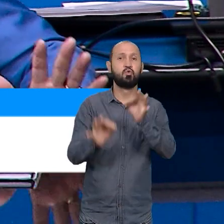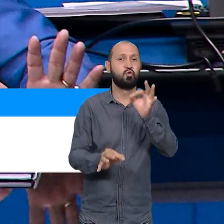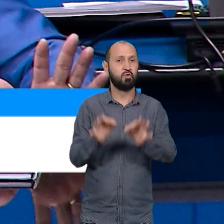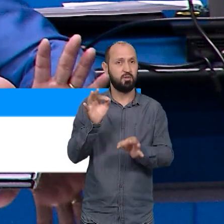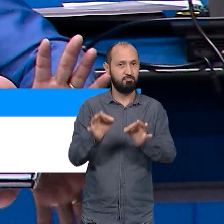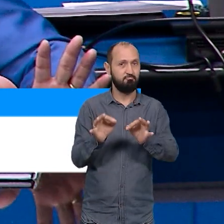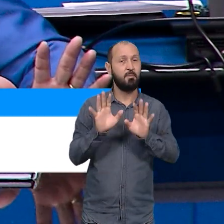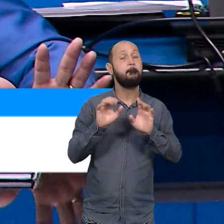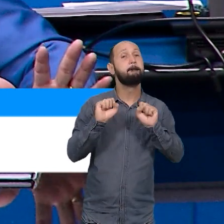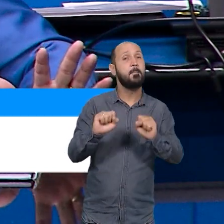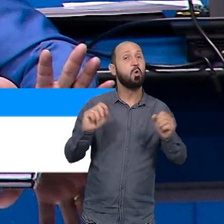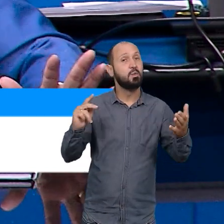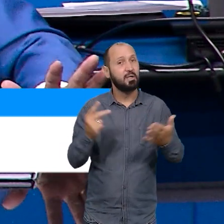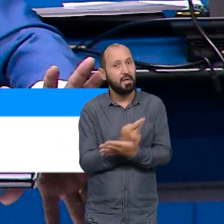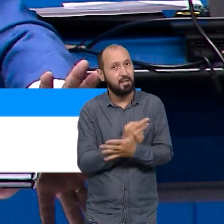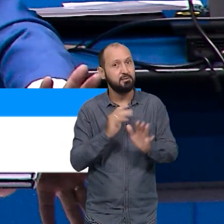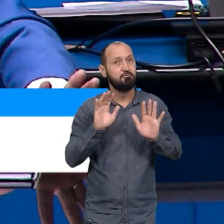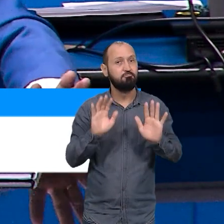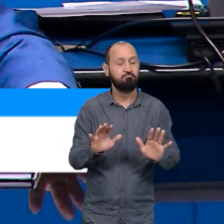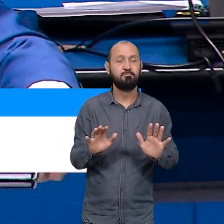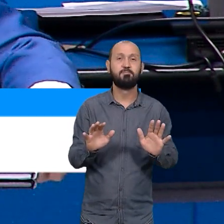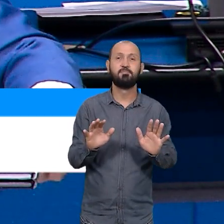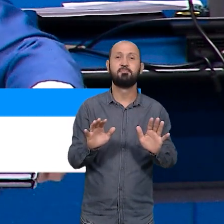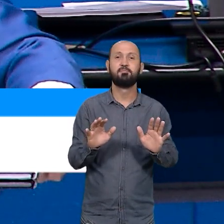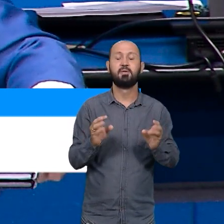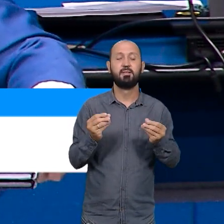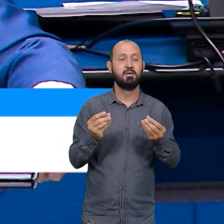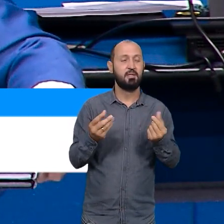fundamento jurídico. Ela pode estar errada.